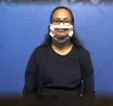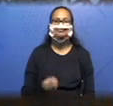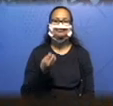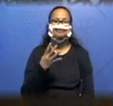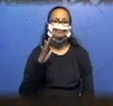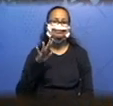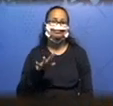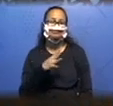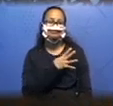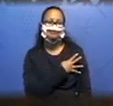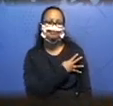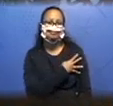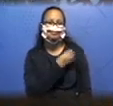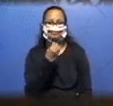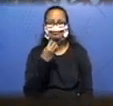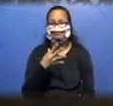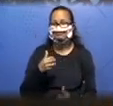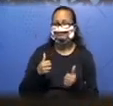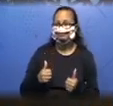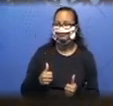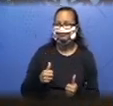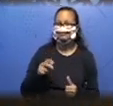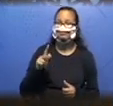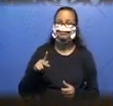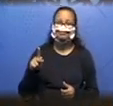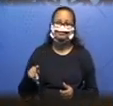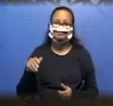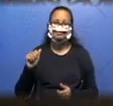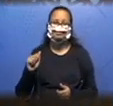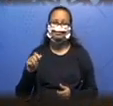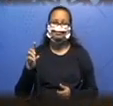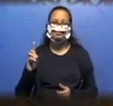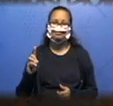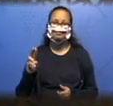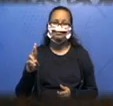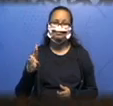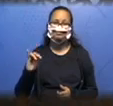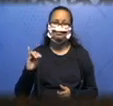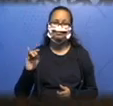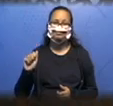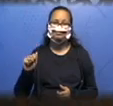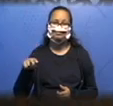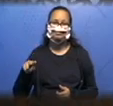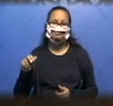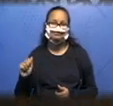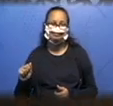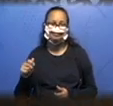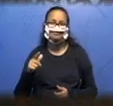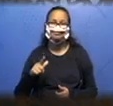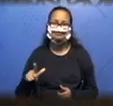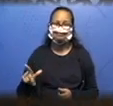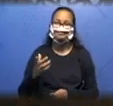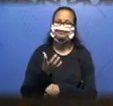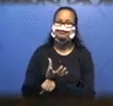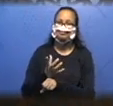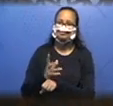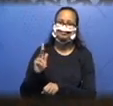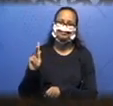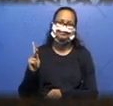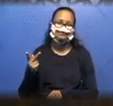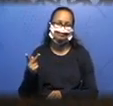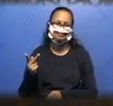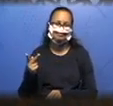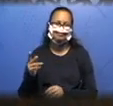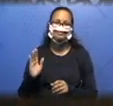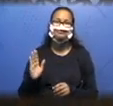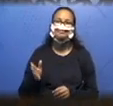Boa tarde, quarto ano, tudo bem? Olha eu aqui de novo, a professora Adriana, só que agora, né, continuando com história. Nós já tivemos a